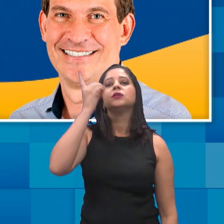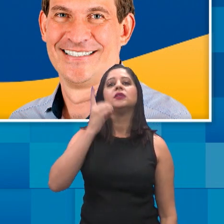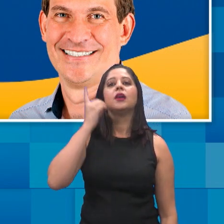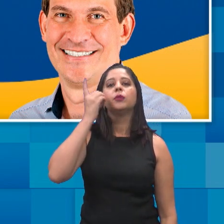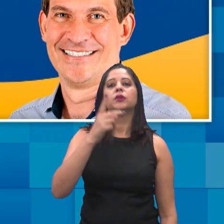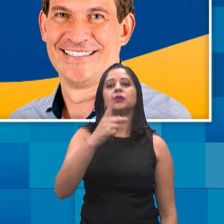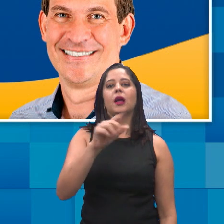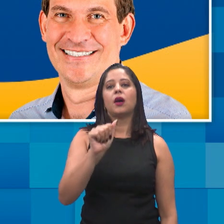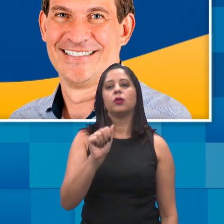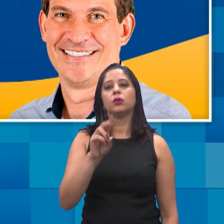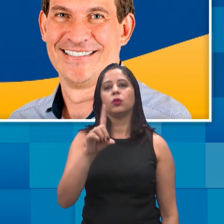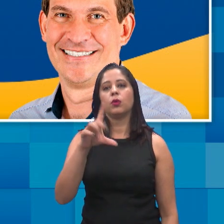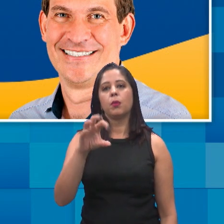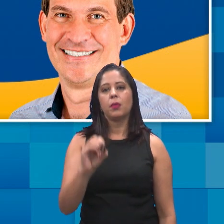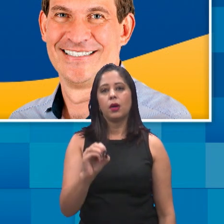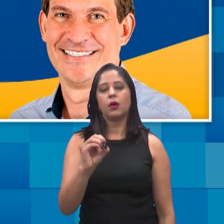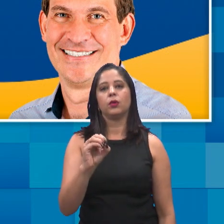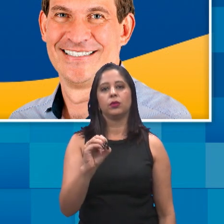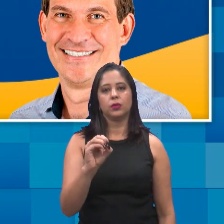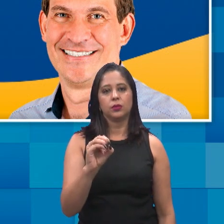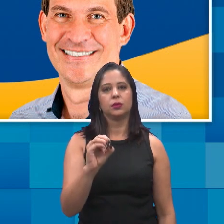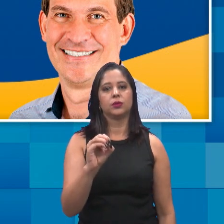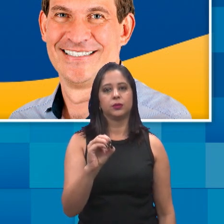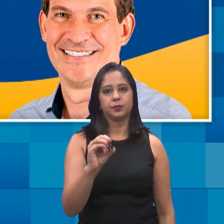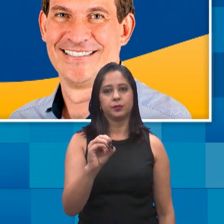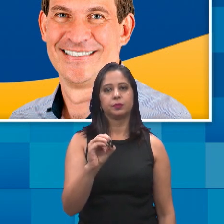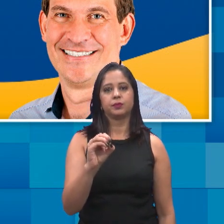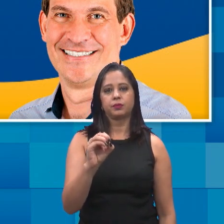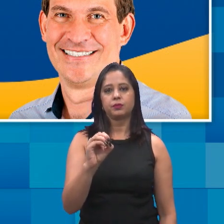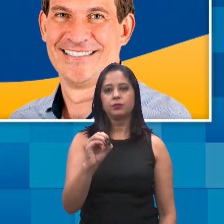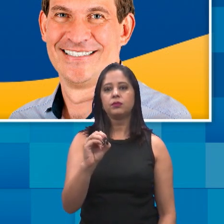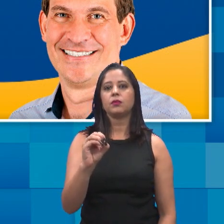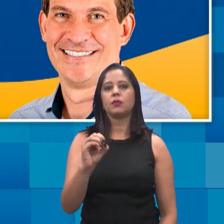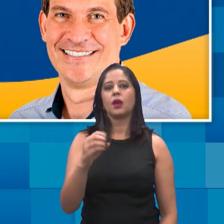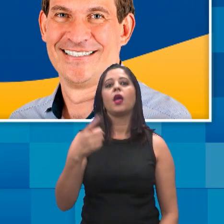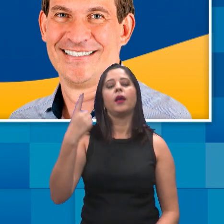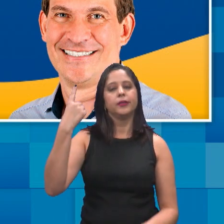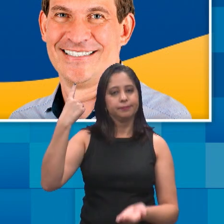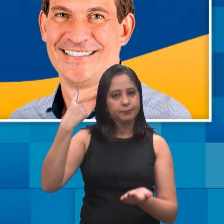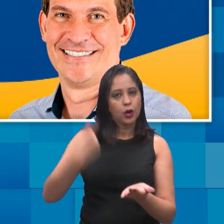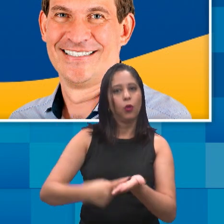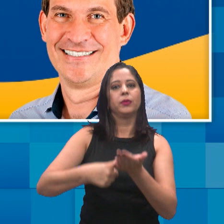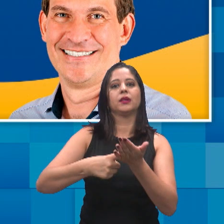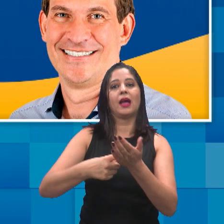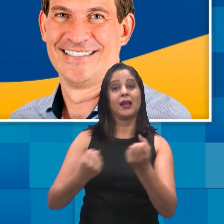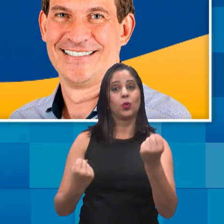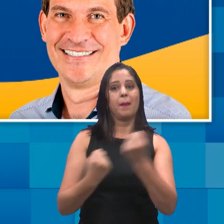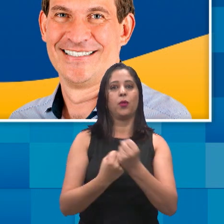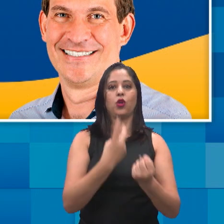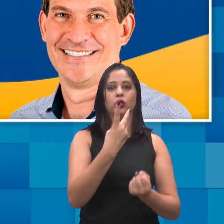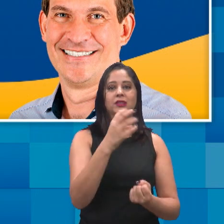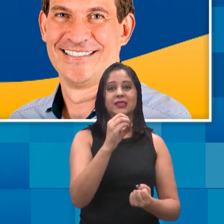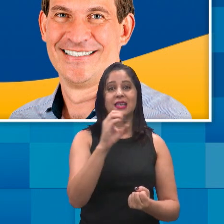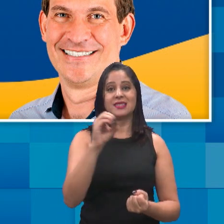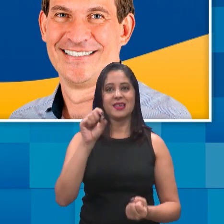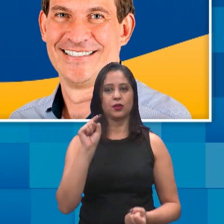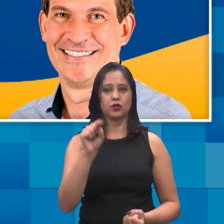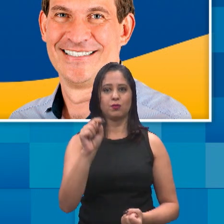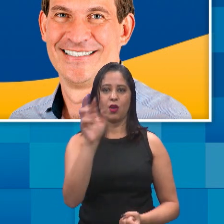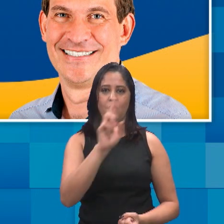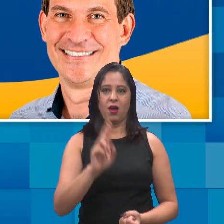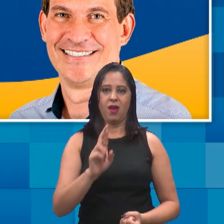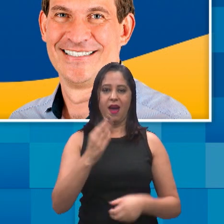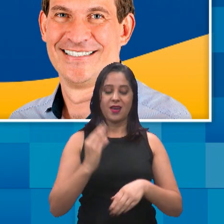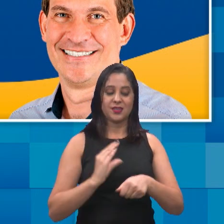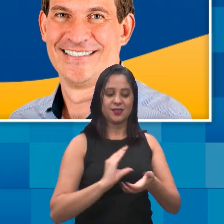Paulo Alexandre, né, a gente confirma o apoio de R$ 300 mil de emenda destinada